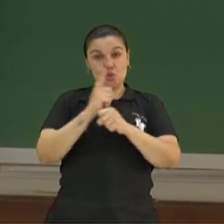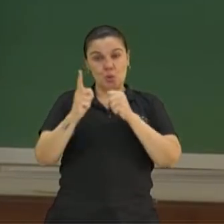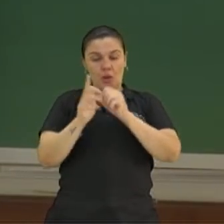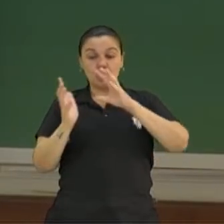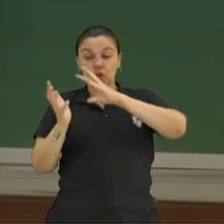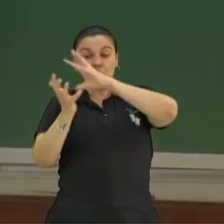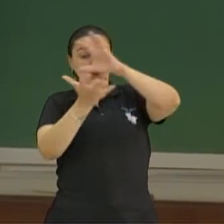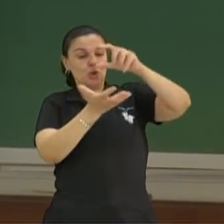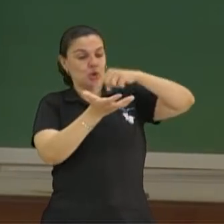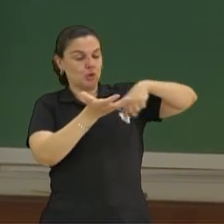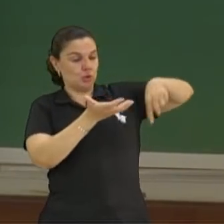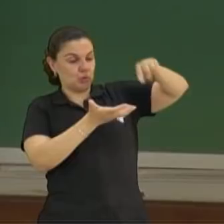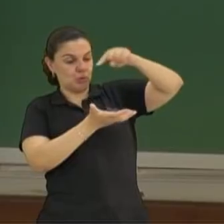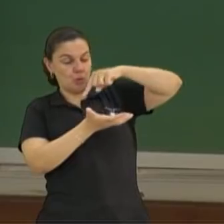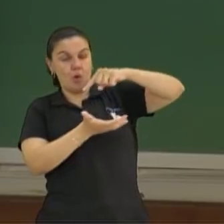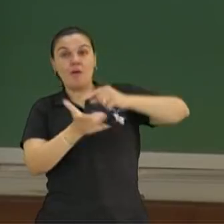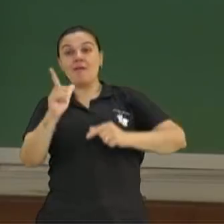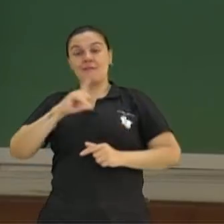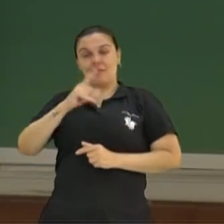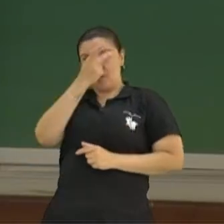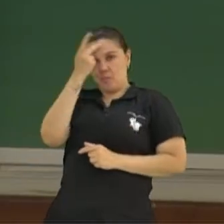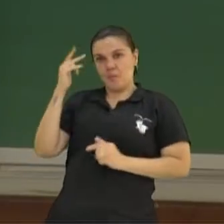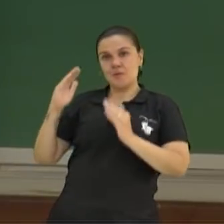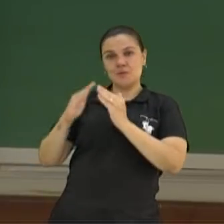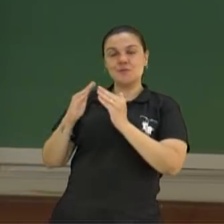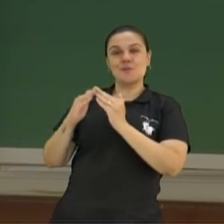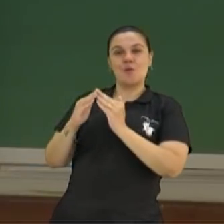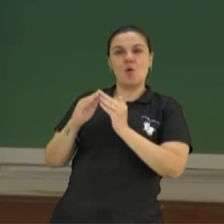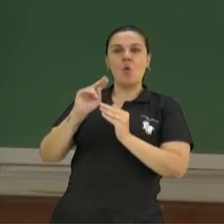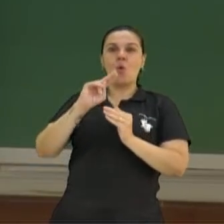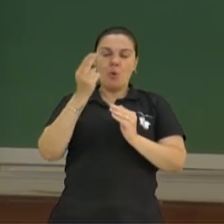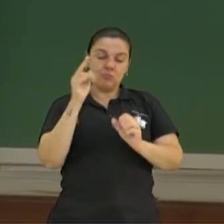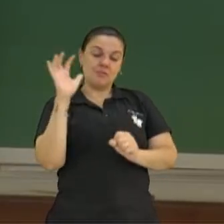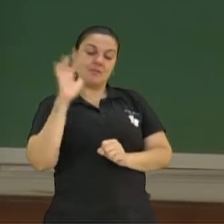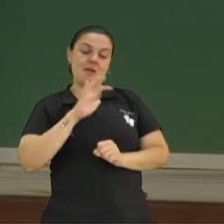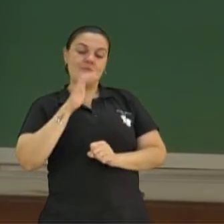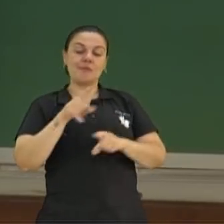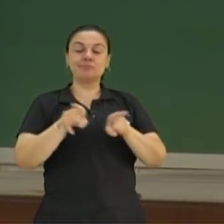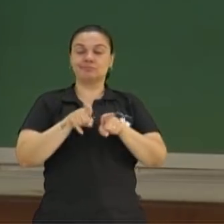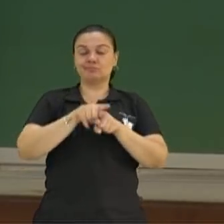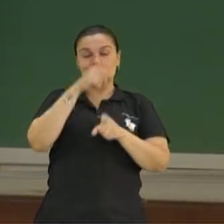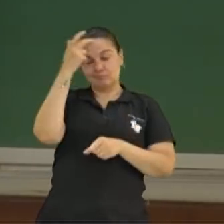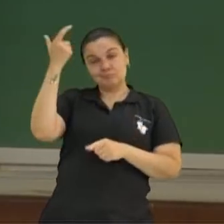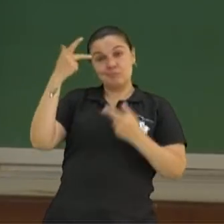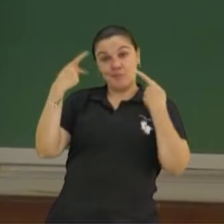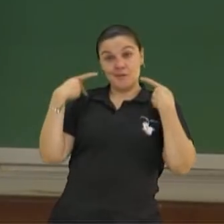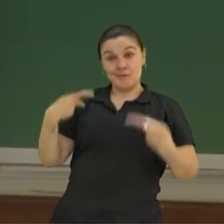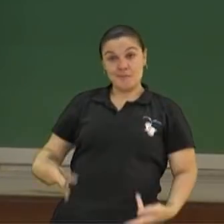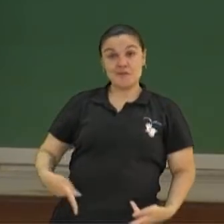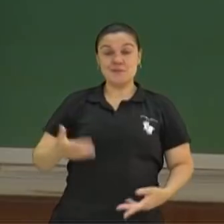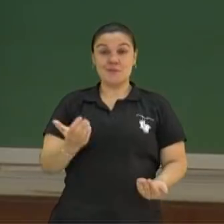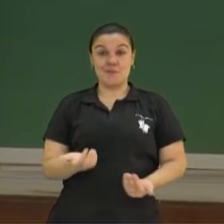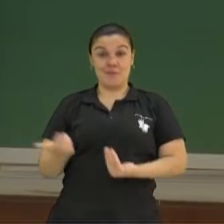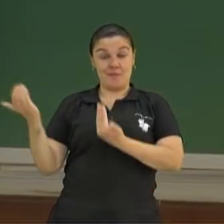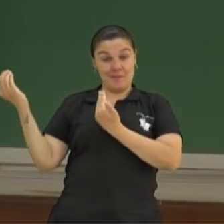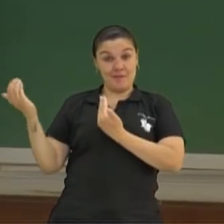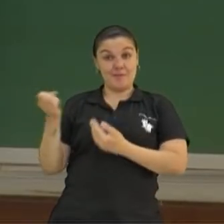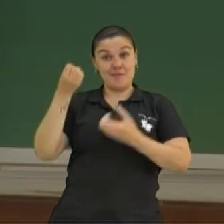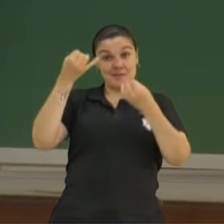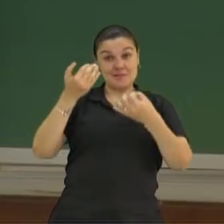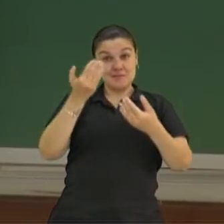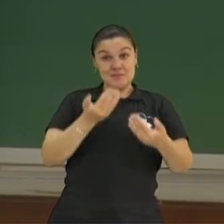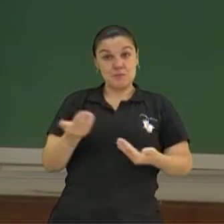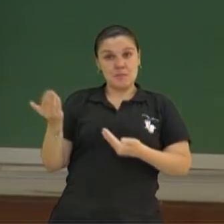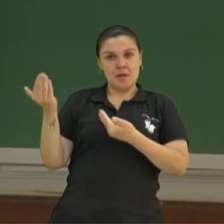nosso planeta, ocupada pelo ser humano ou ainda influenciada pelo ser humano, que é exatamente o que ele está dizendo aqui, ó.